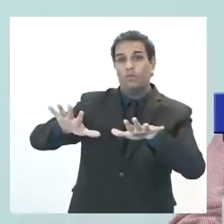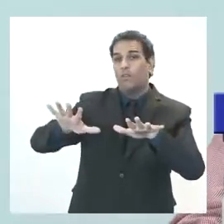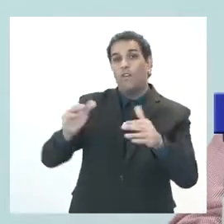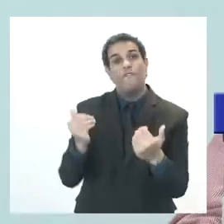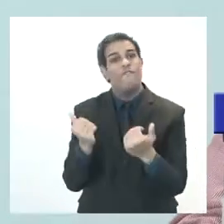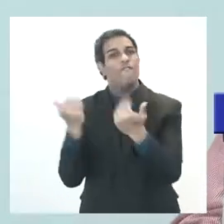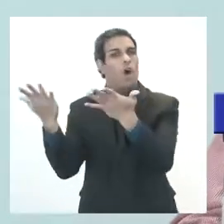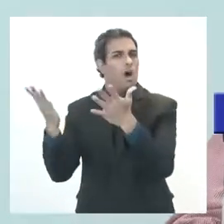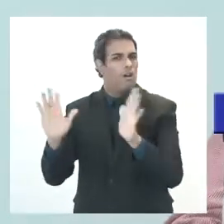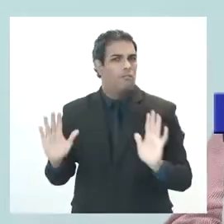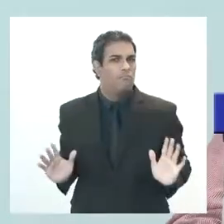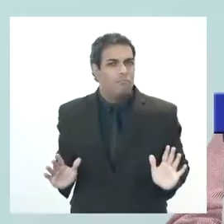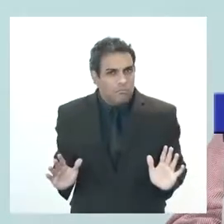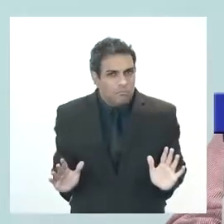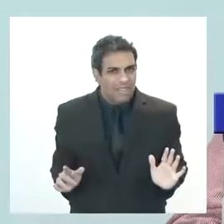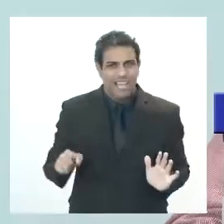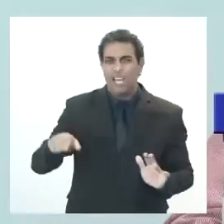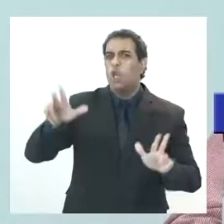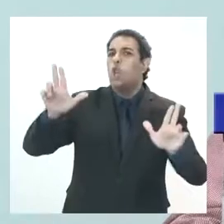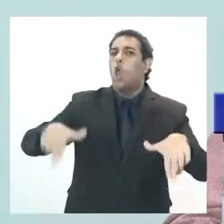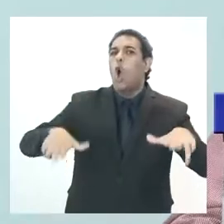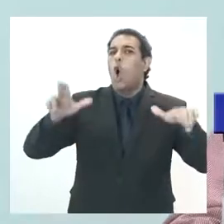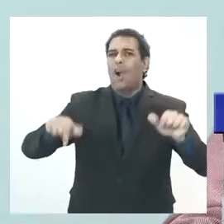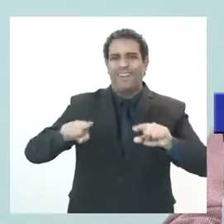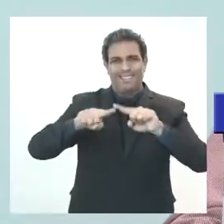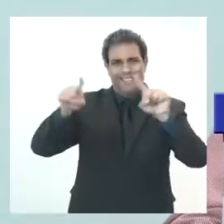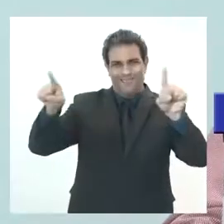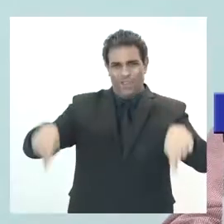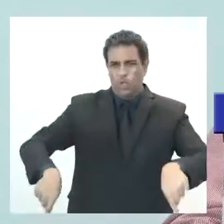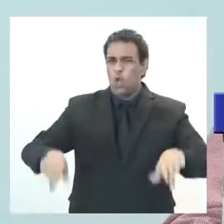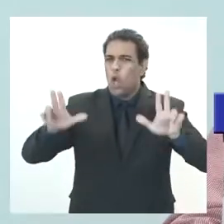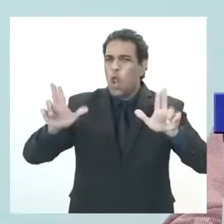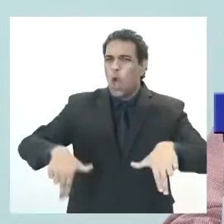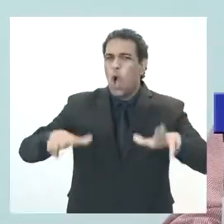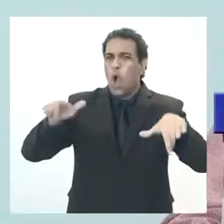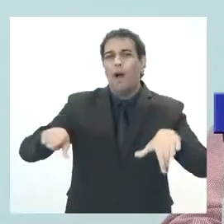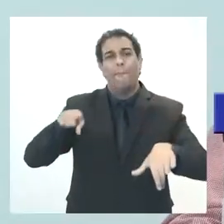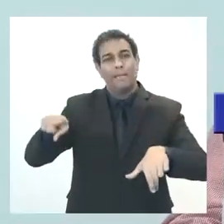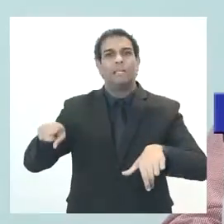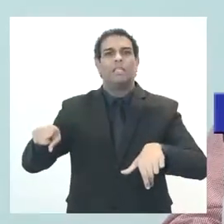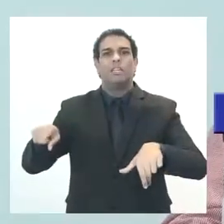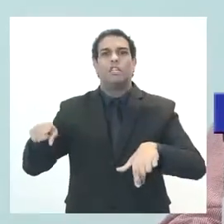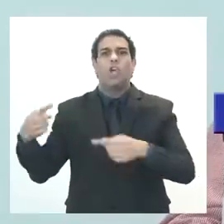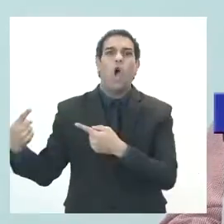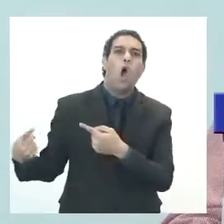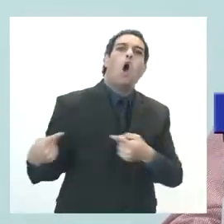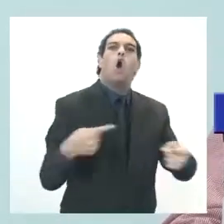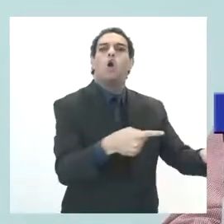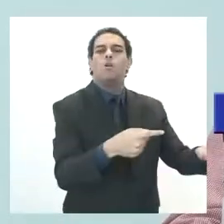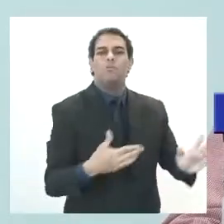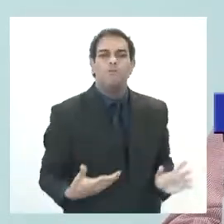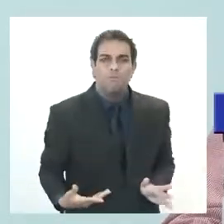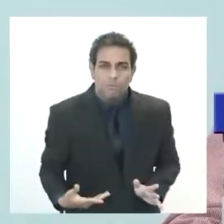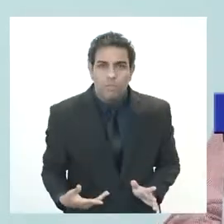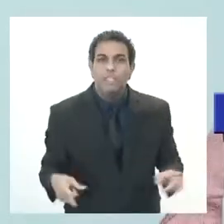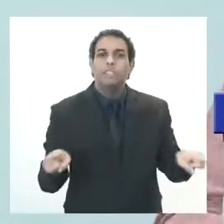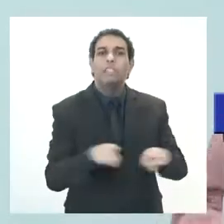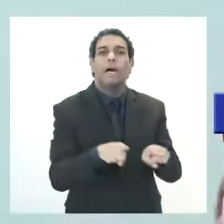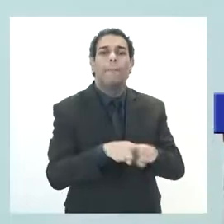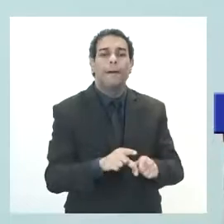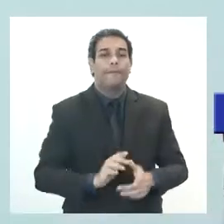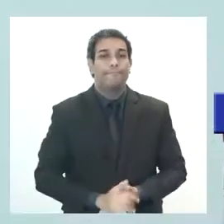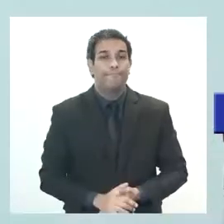serviço público até aqui nunca foi servidor público e sim perseguidor de serviço e de servidores públicos